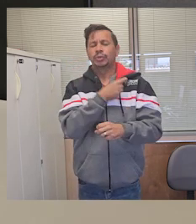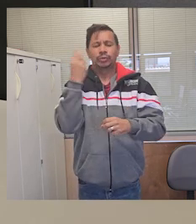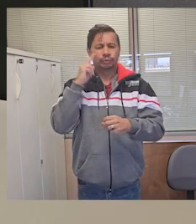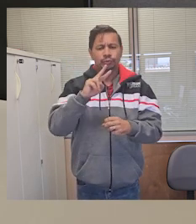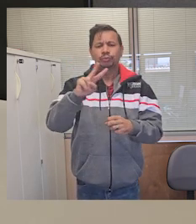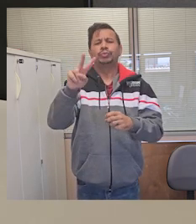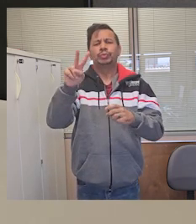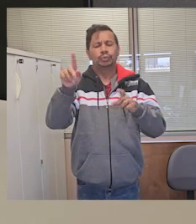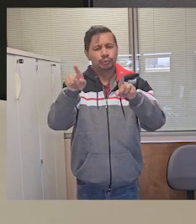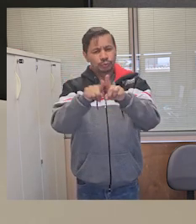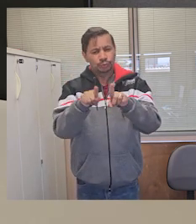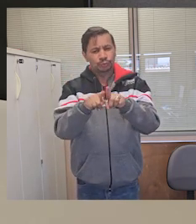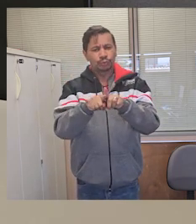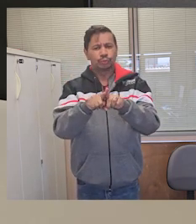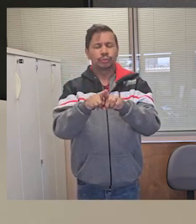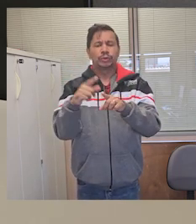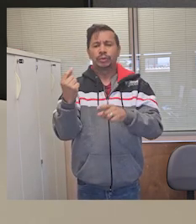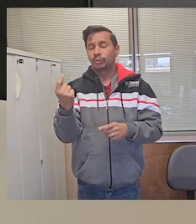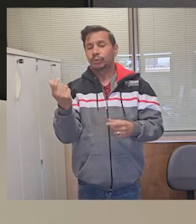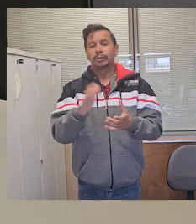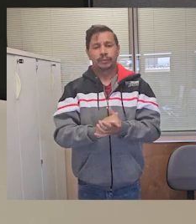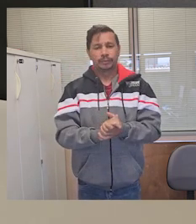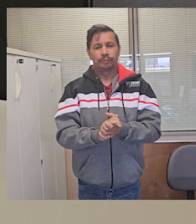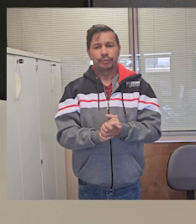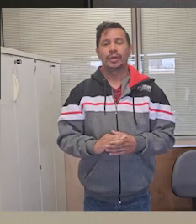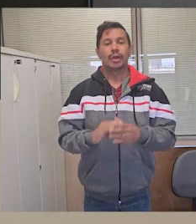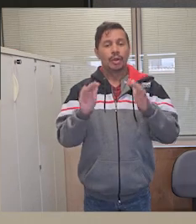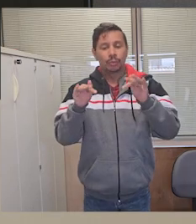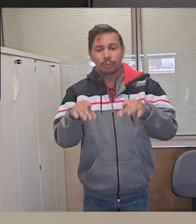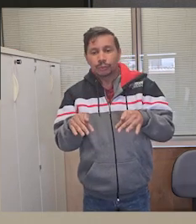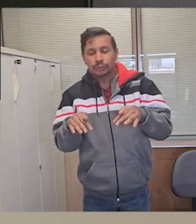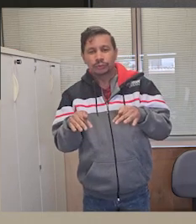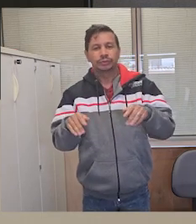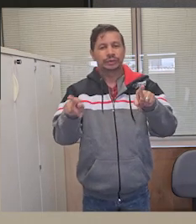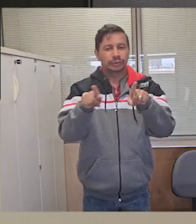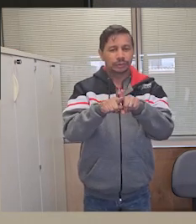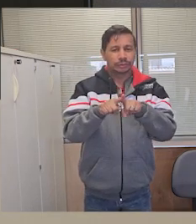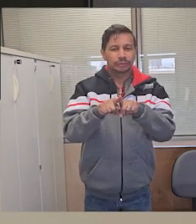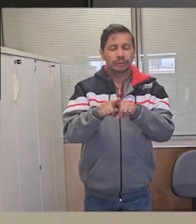possa sair vitorioso dessa campanha salarial. E, por último,